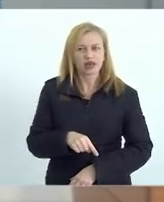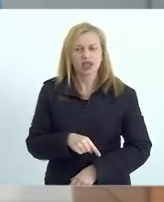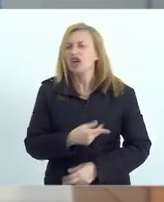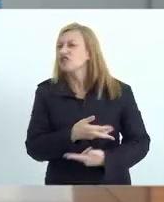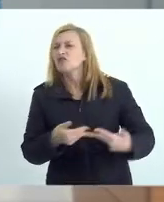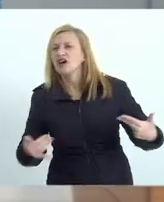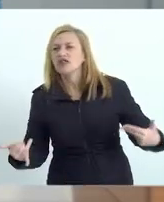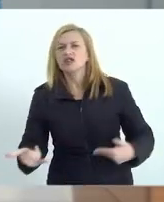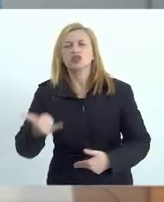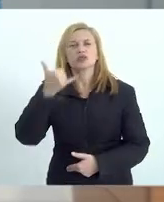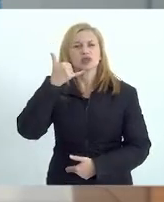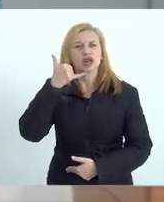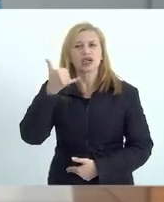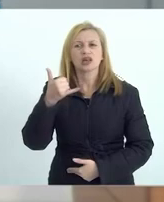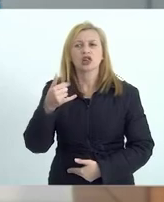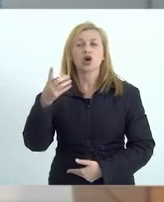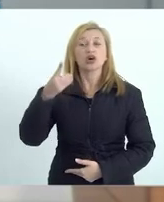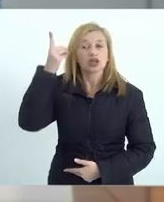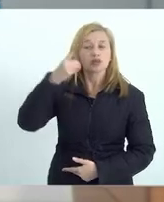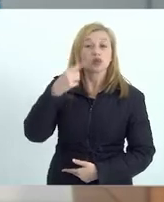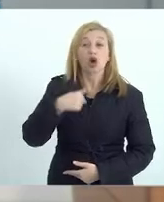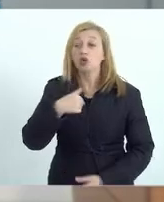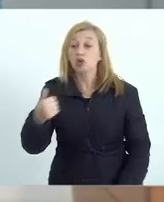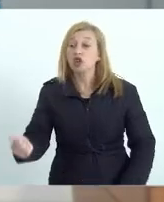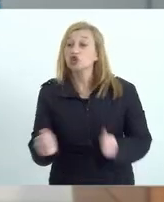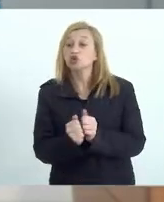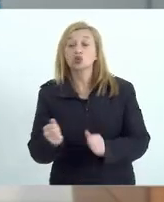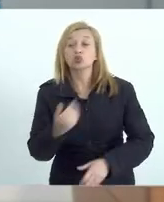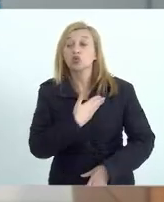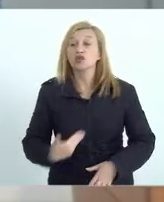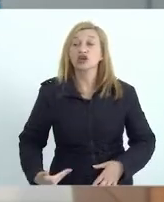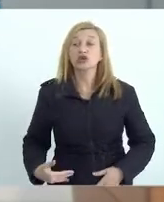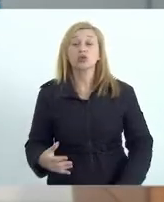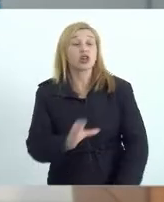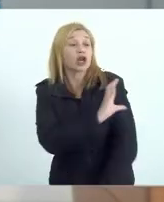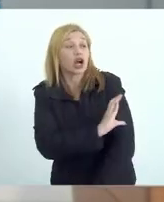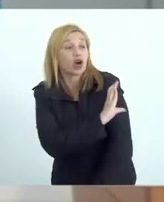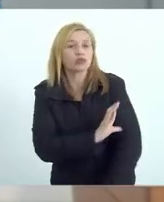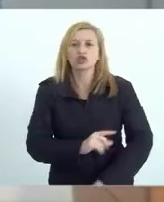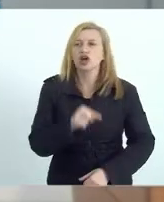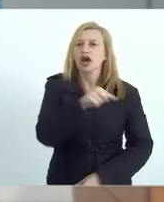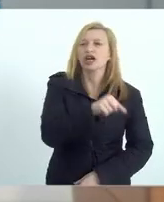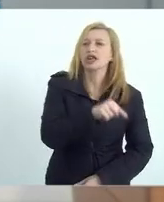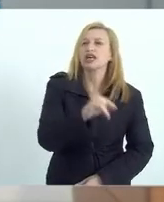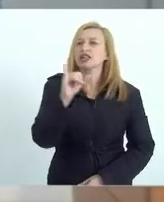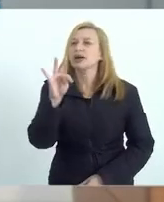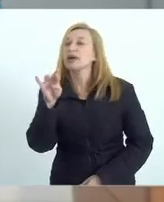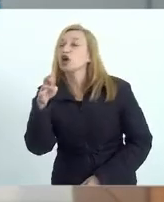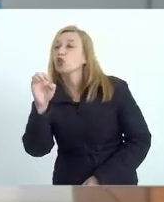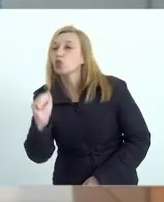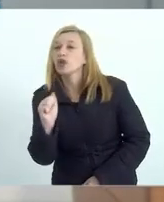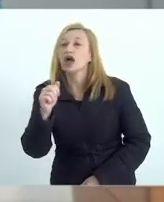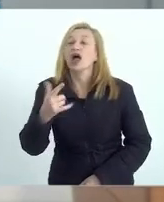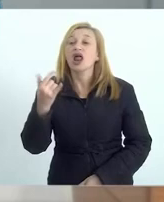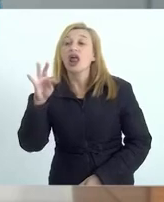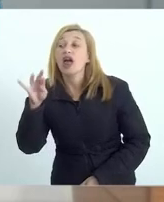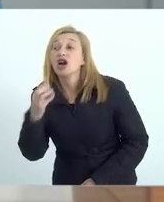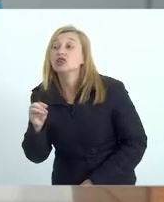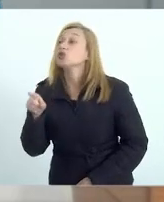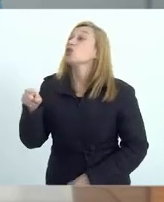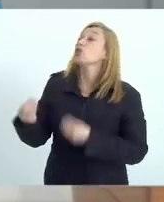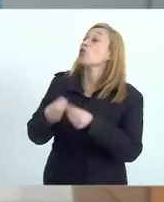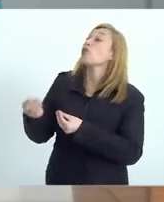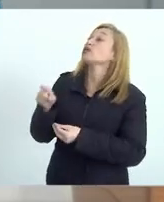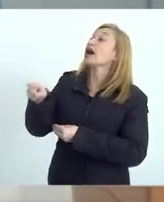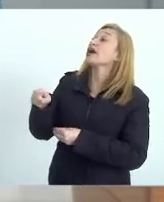inúmeras vezes o deputado ó tô aqui com o governador acompanha o governador em Campos aqui em Itaperuna Leandro como é que tá a